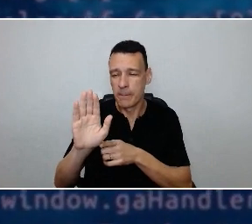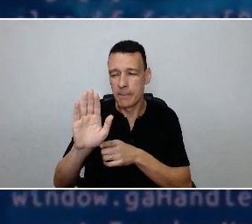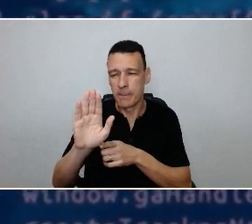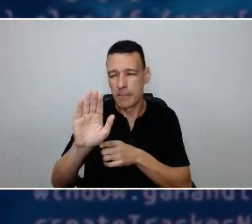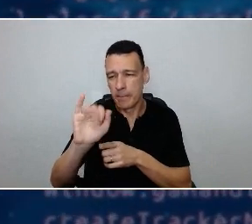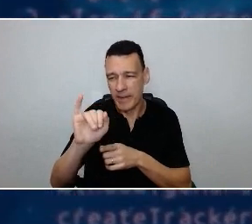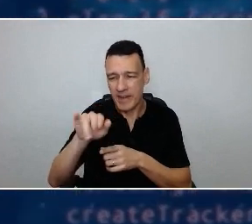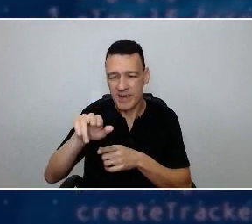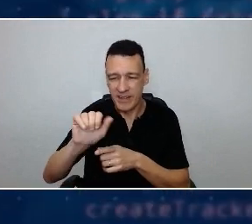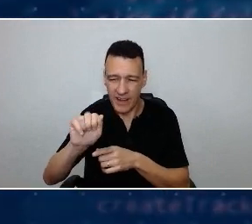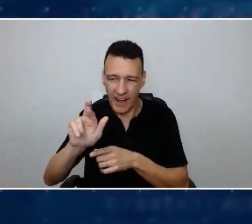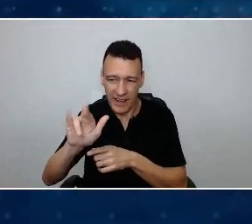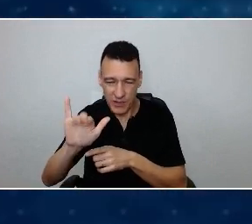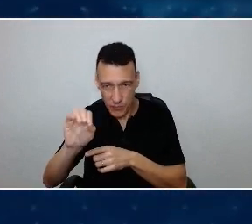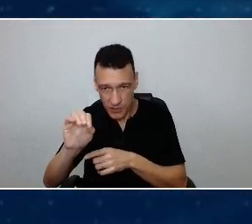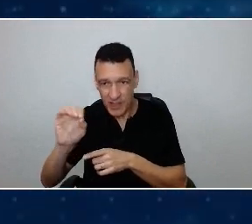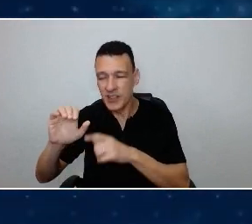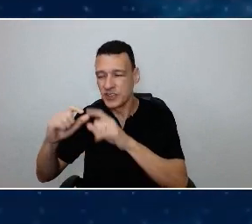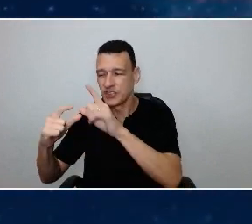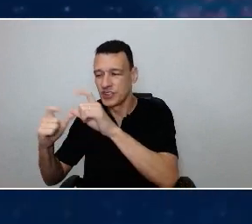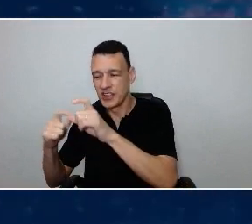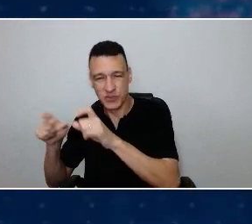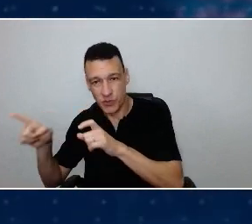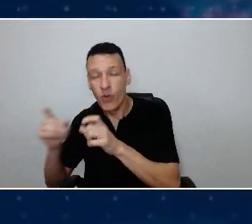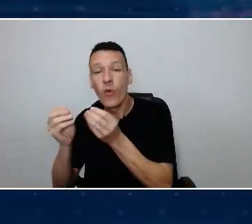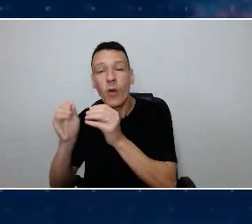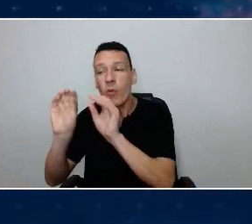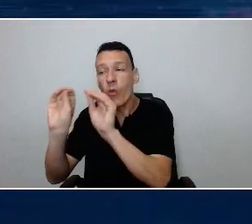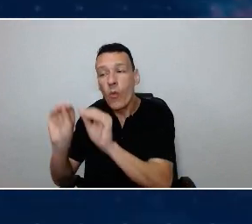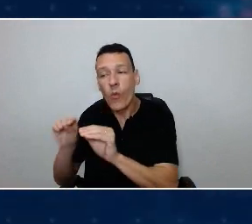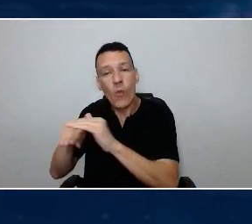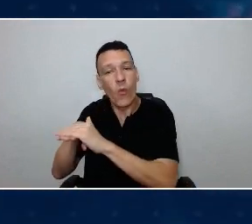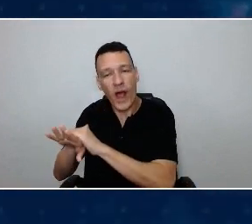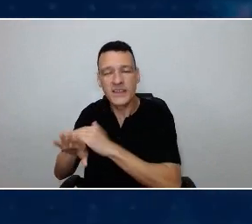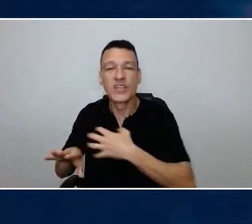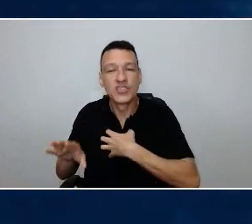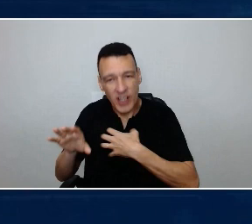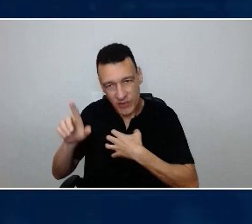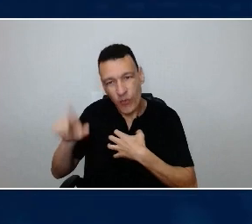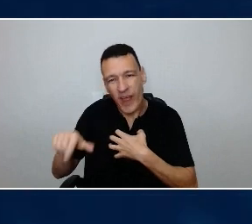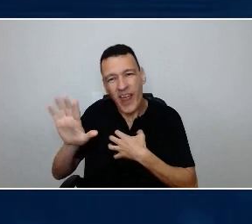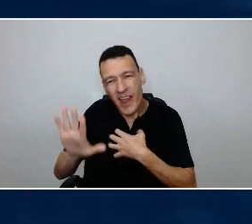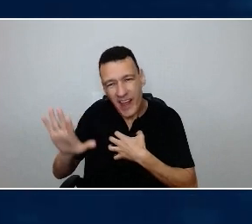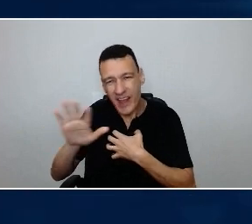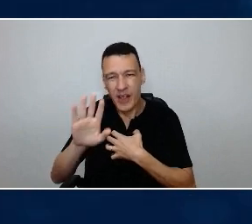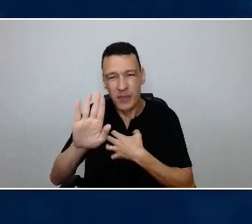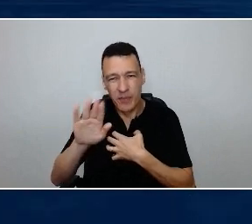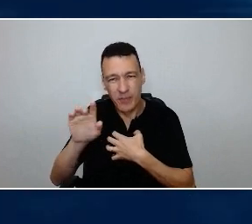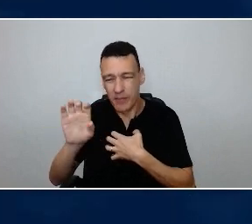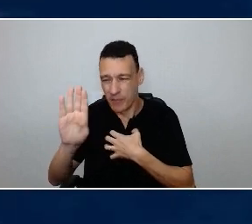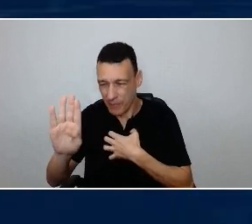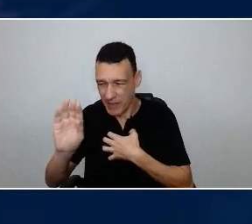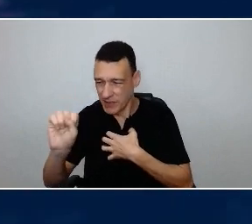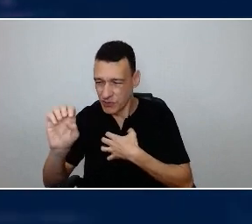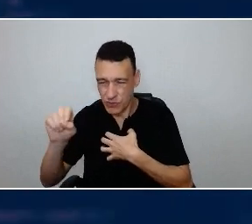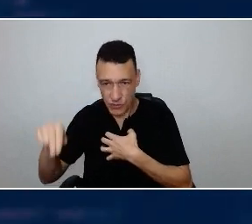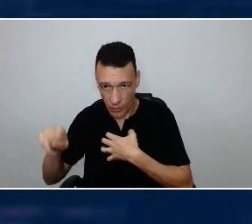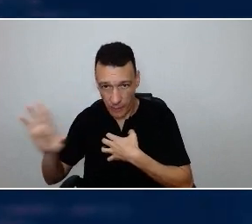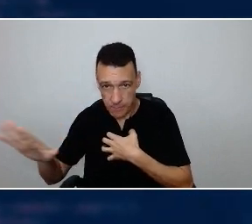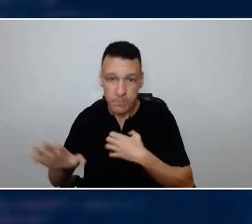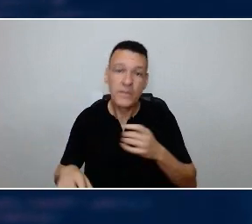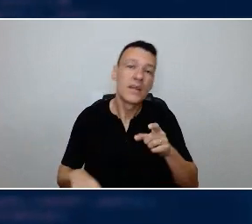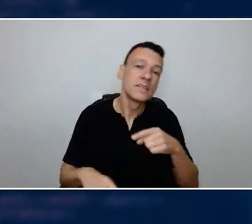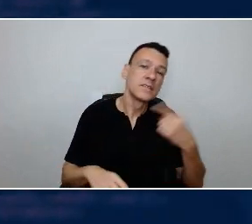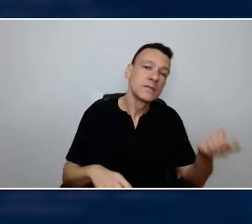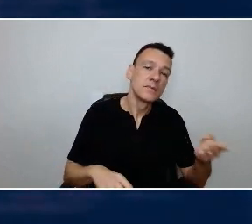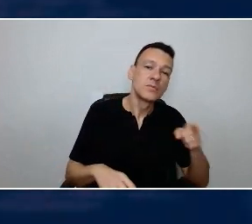armazena os dados em formato bison e columns no relacional a gente chama de Fields